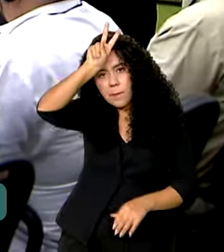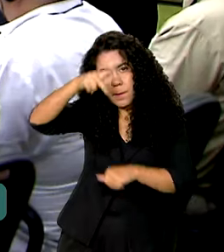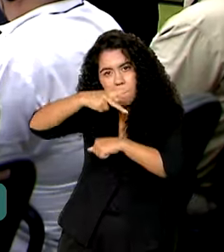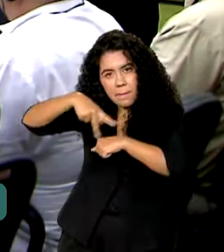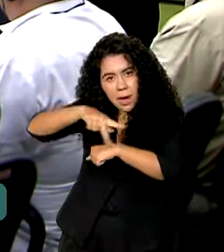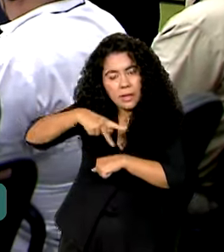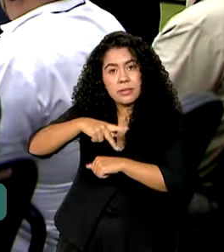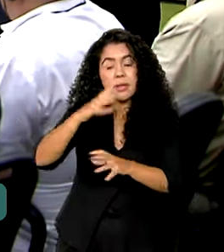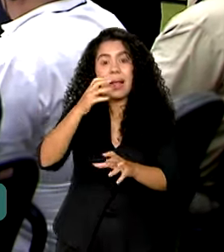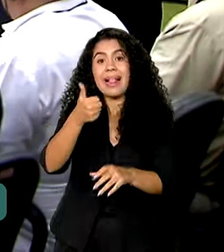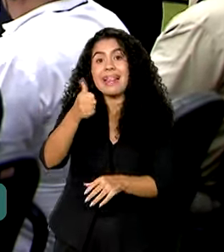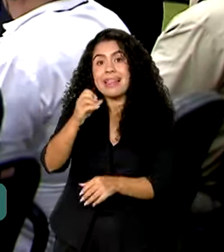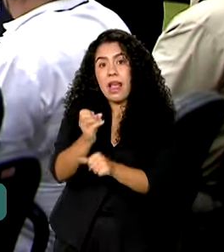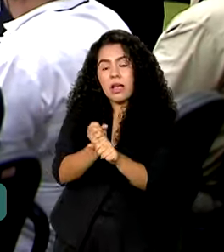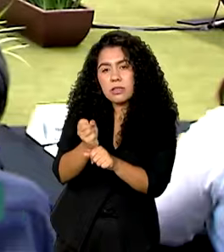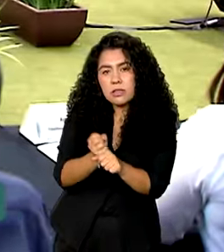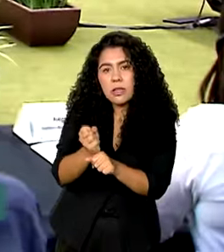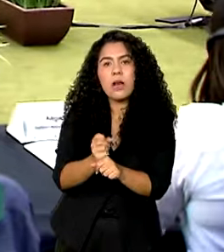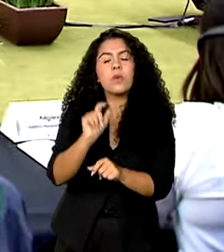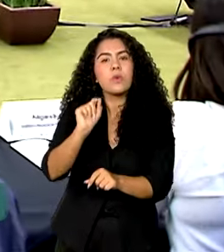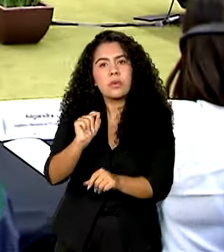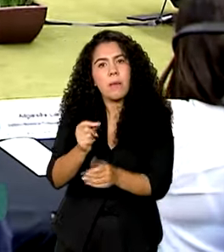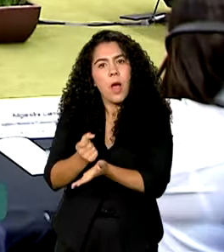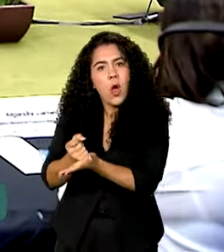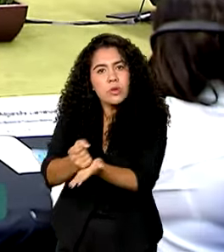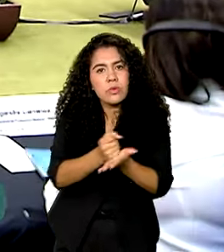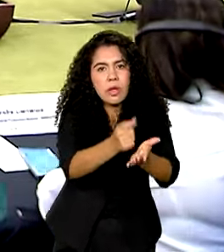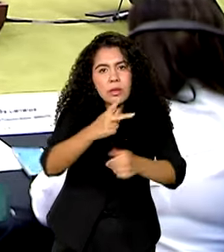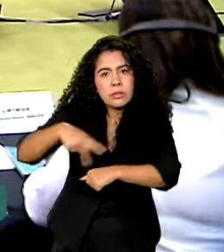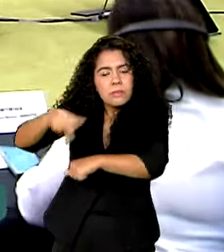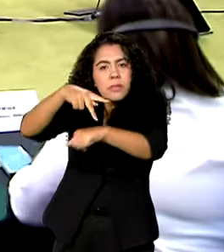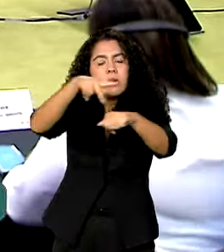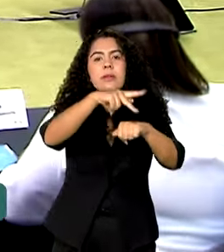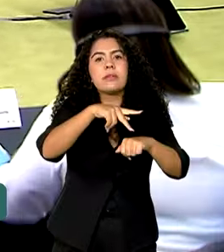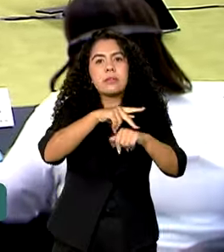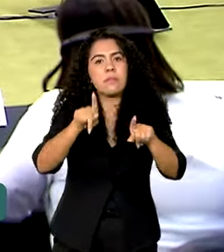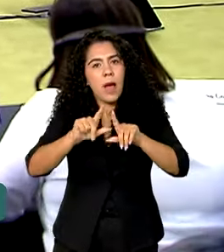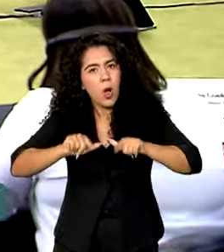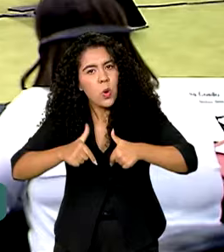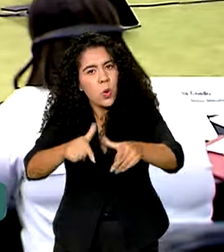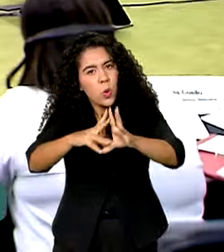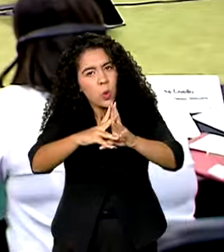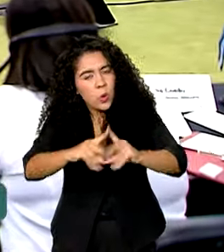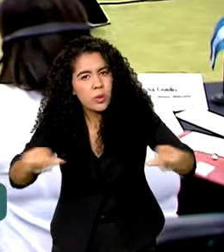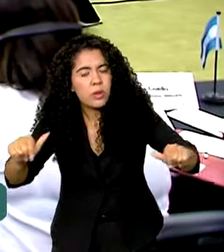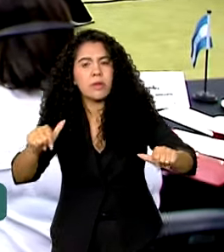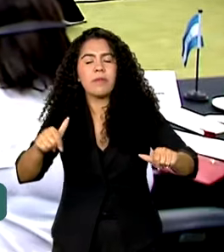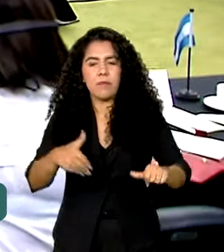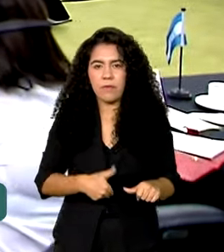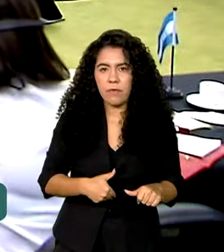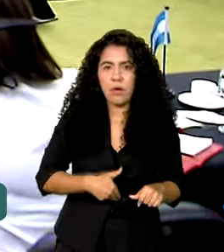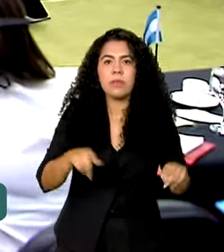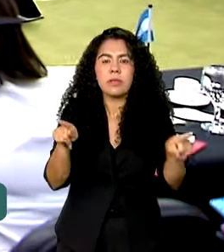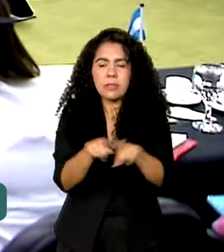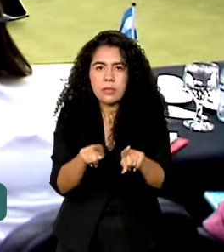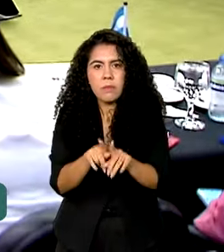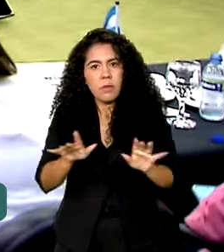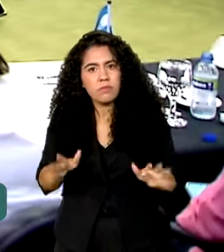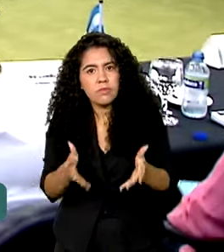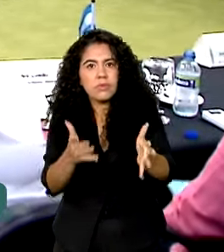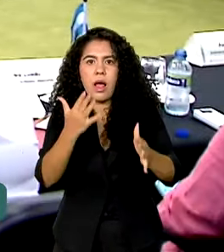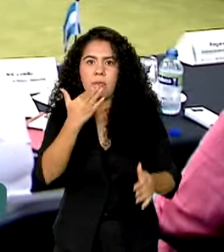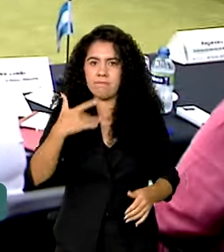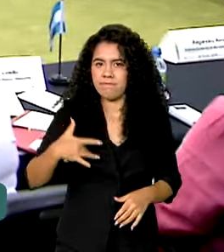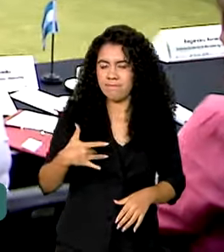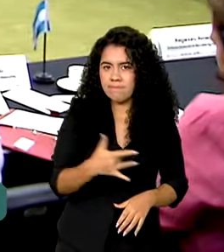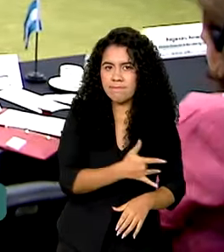anos para ajudar os países integrantes a combater a fome e a estabelecer sistemas agrícolas e alimentares mais